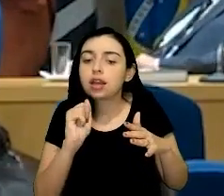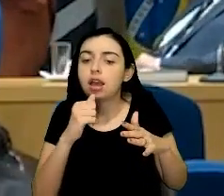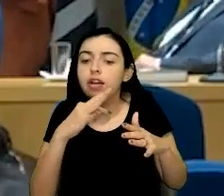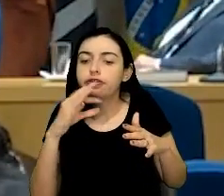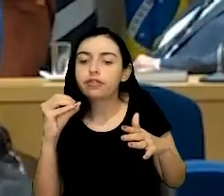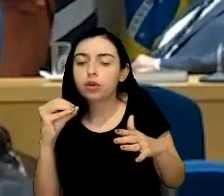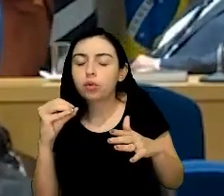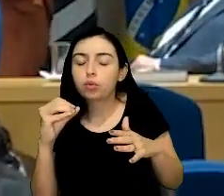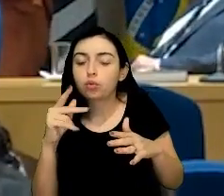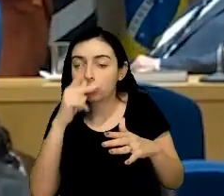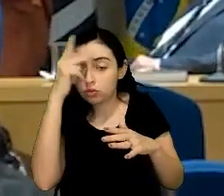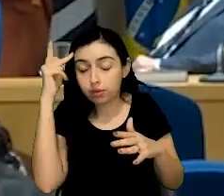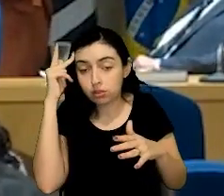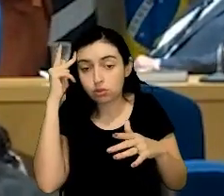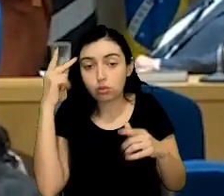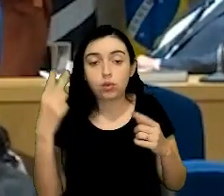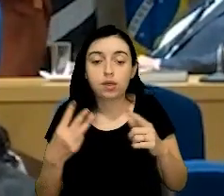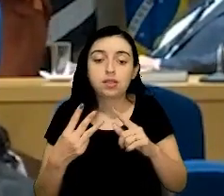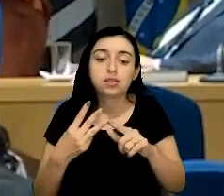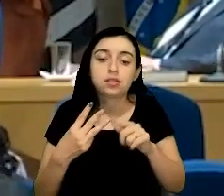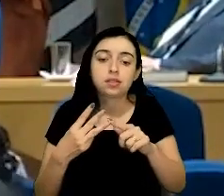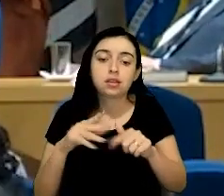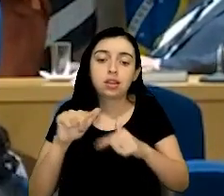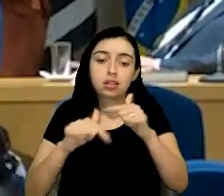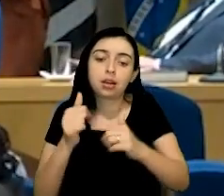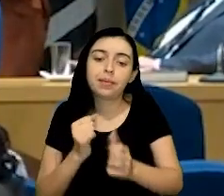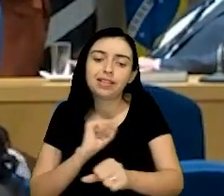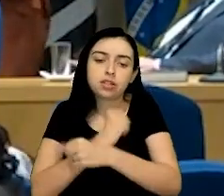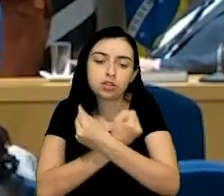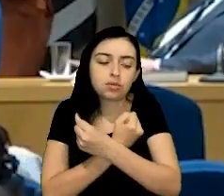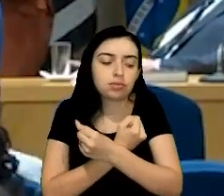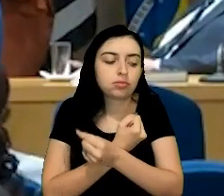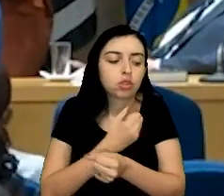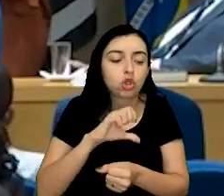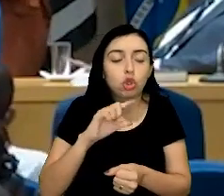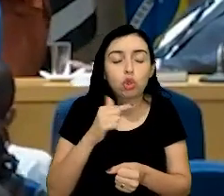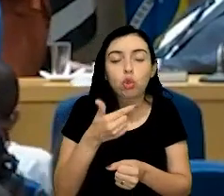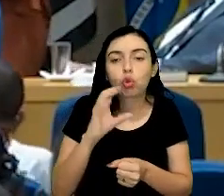vamos ter os senegaleses, quase 2.000 senegaleses.